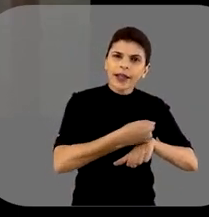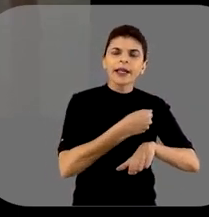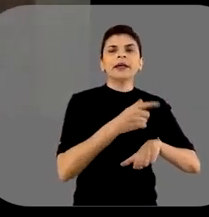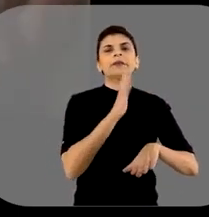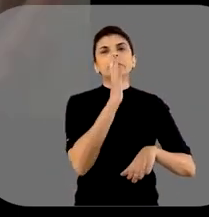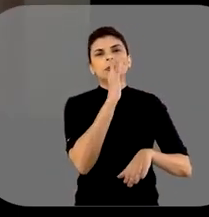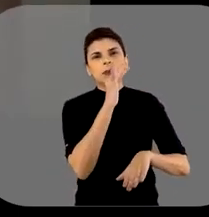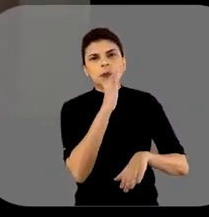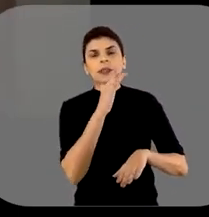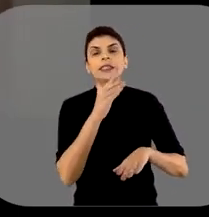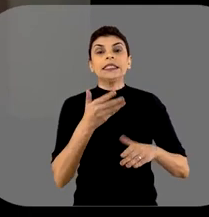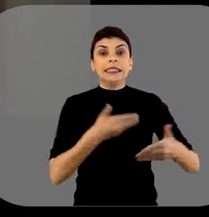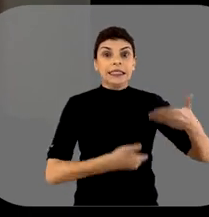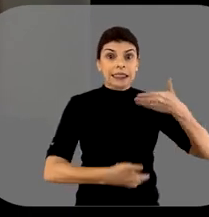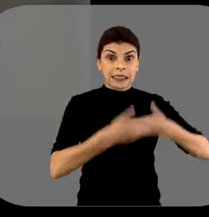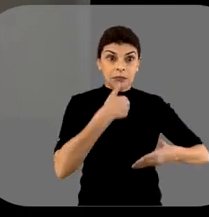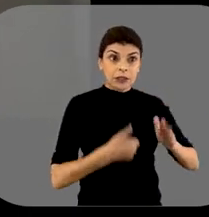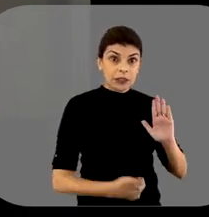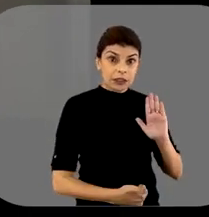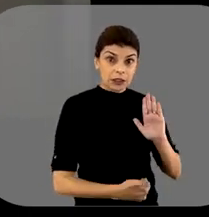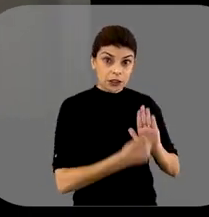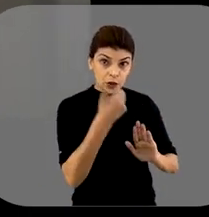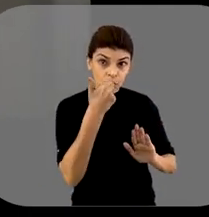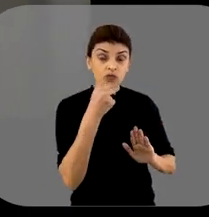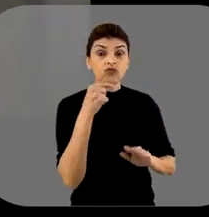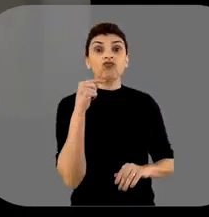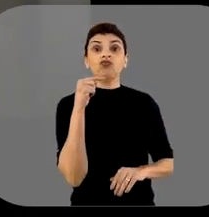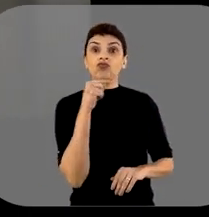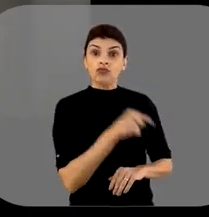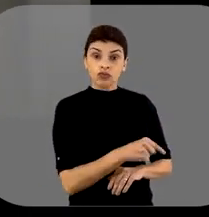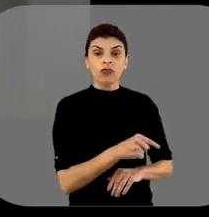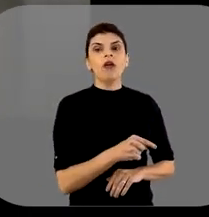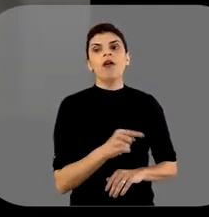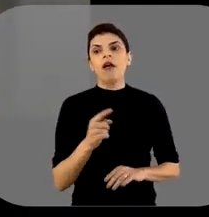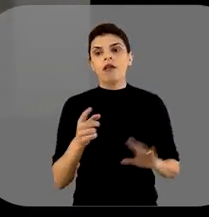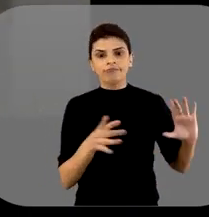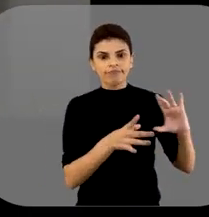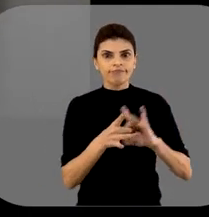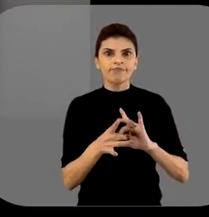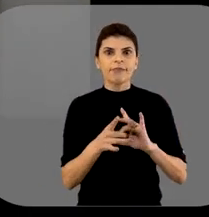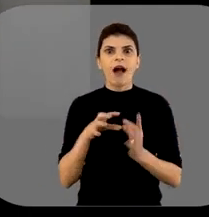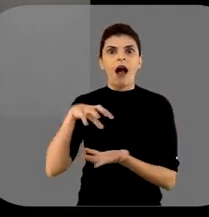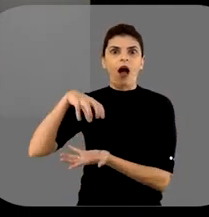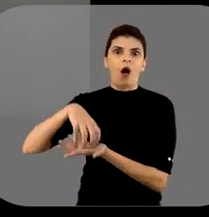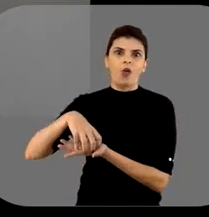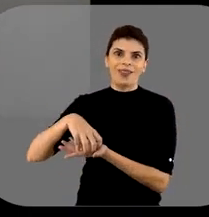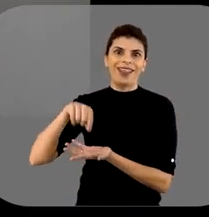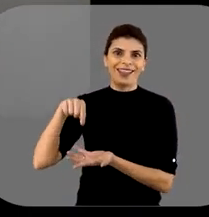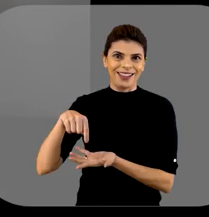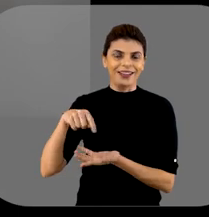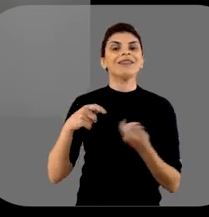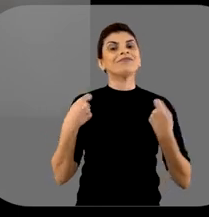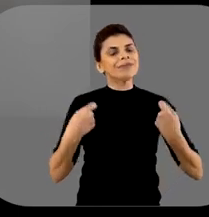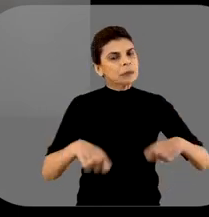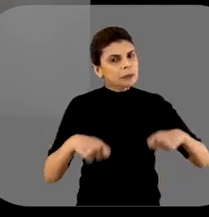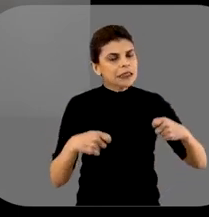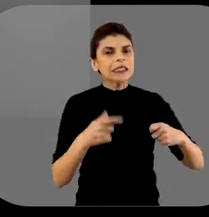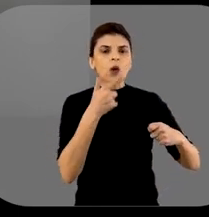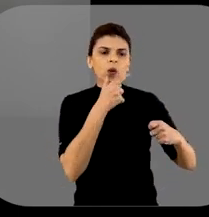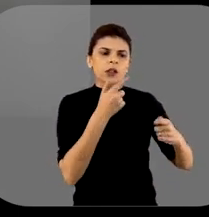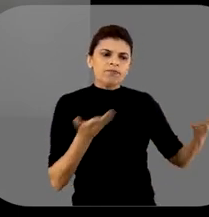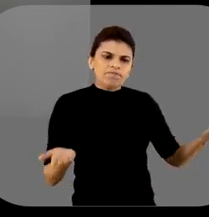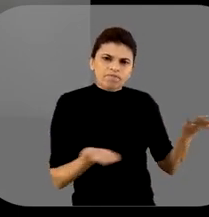prazo, recuperação da cirurgia, né, com práticas da aldeia, né. Por isso que você